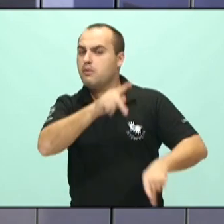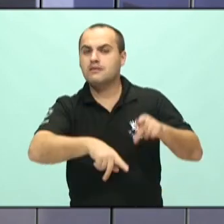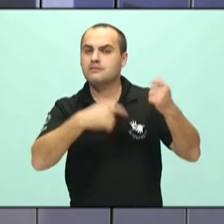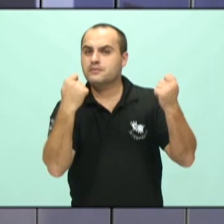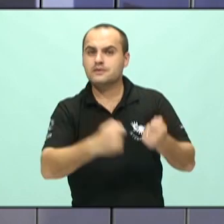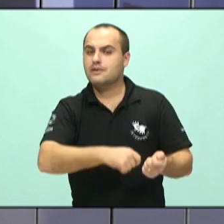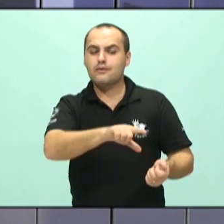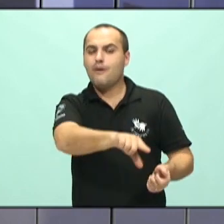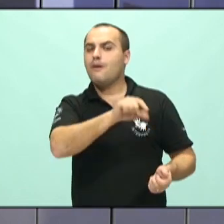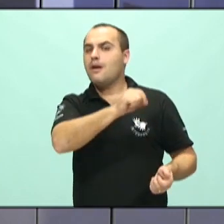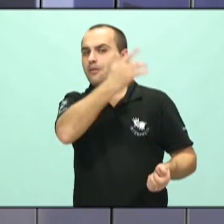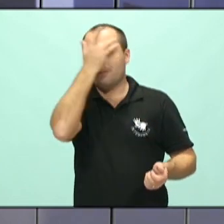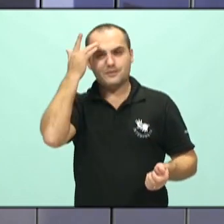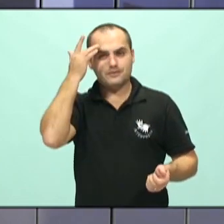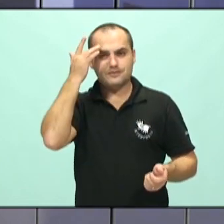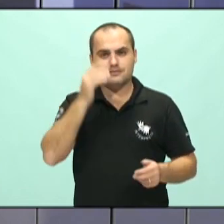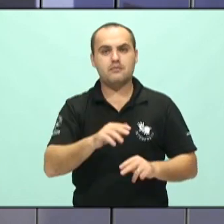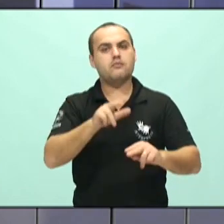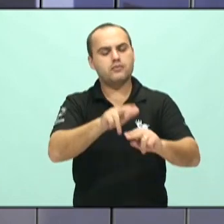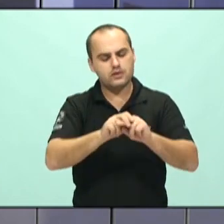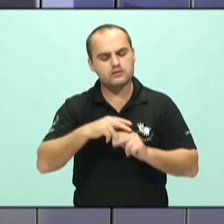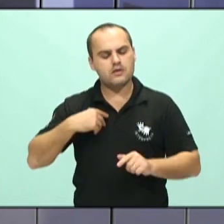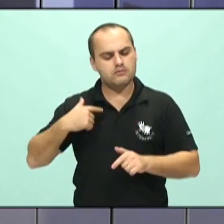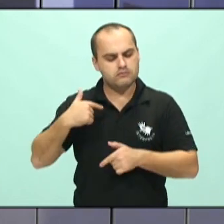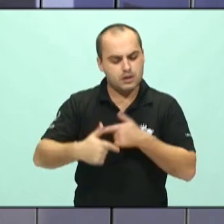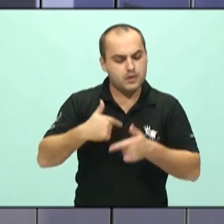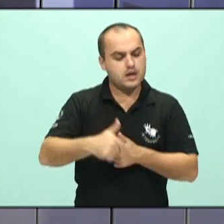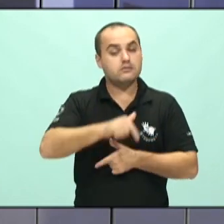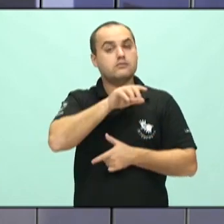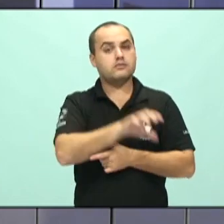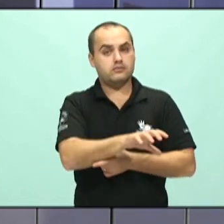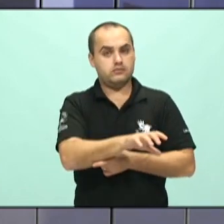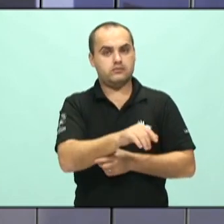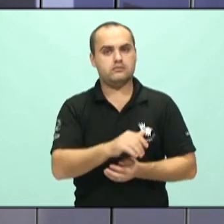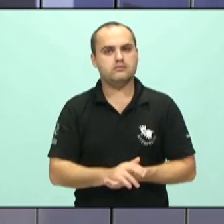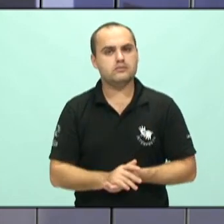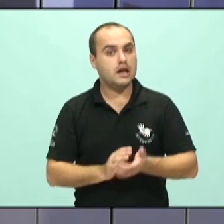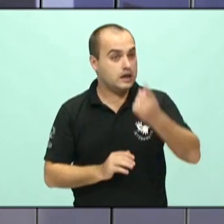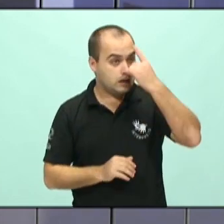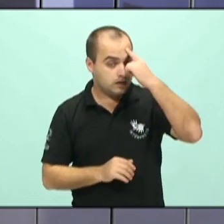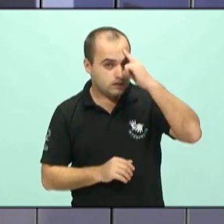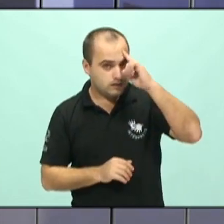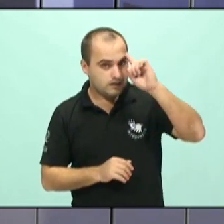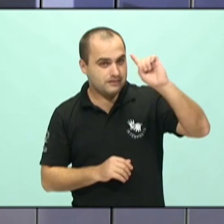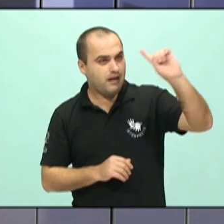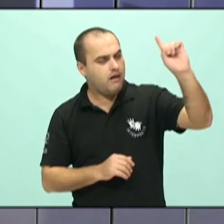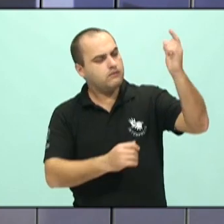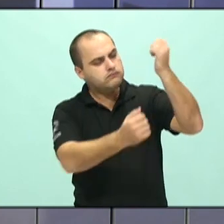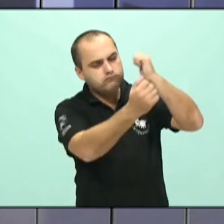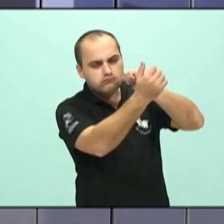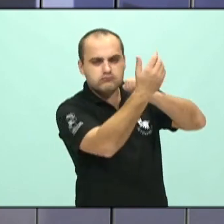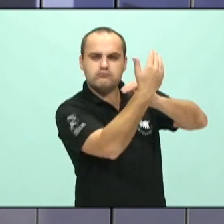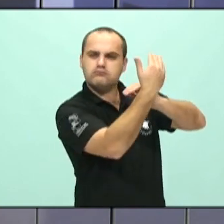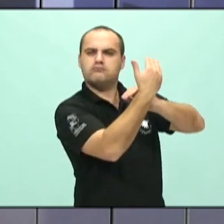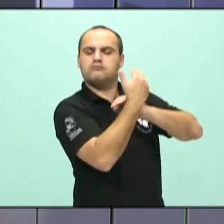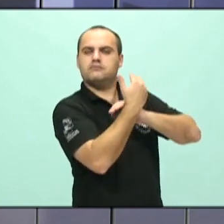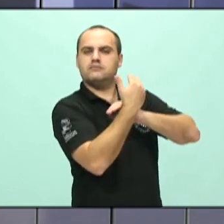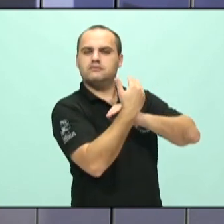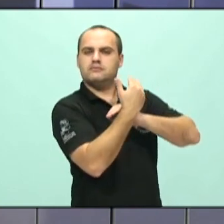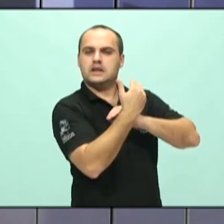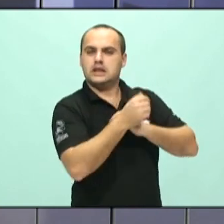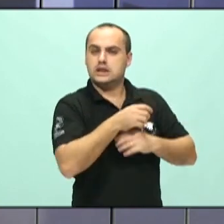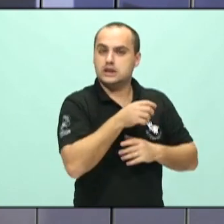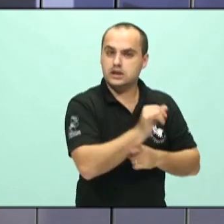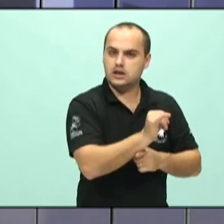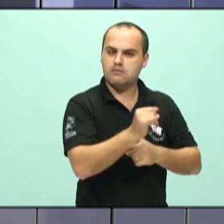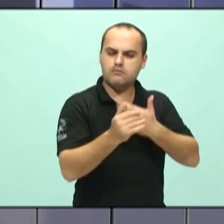impor mais. E é neste sentido que eu estou trabalhando, sabe? Que Deus nos utilize como instrumento, se for para ter